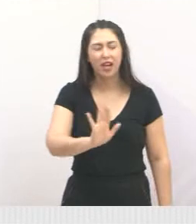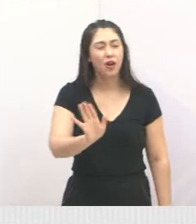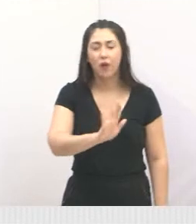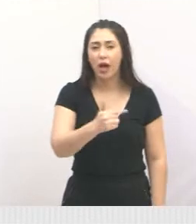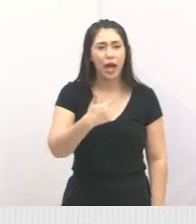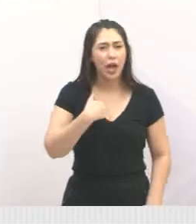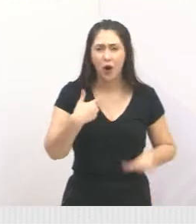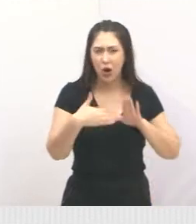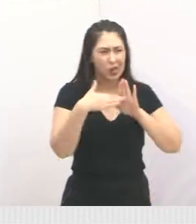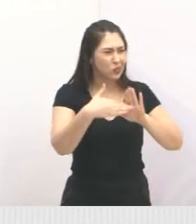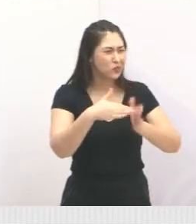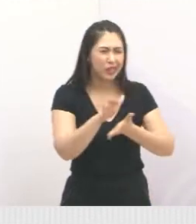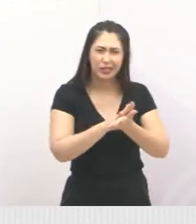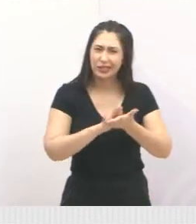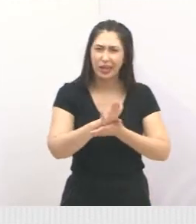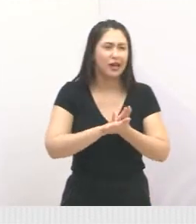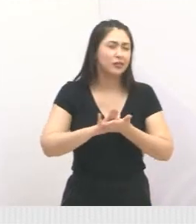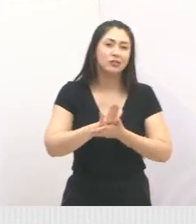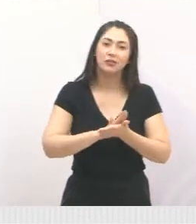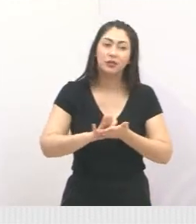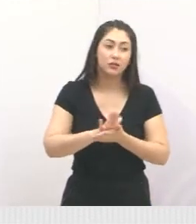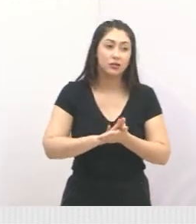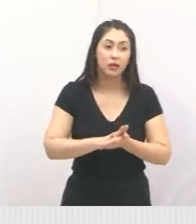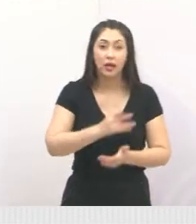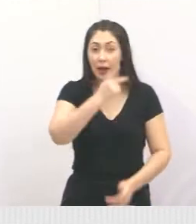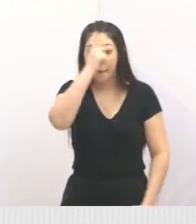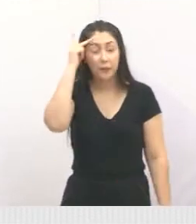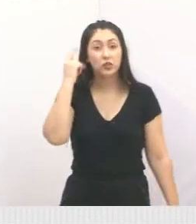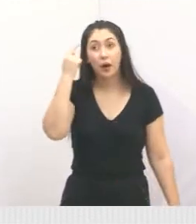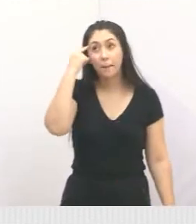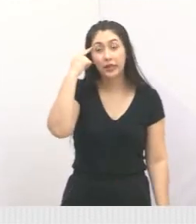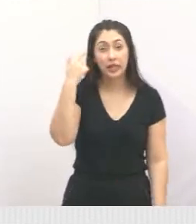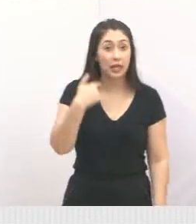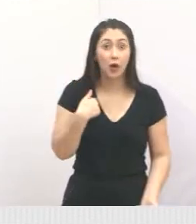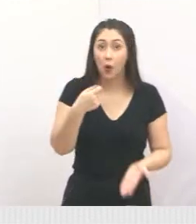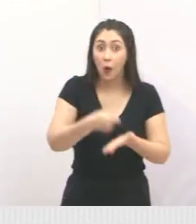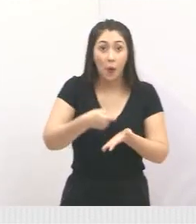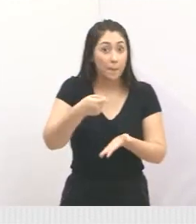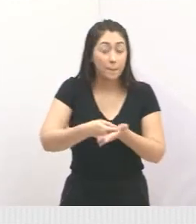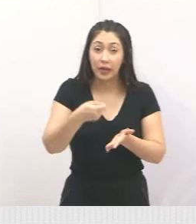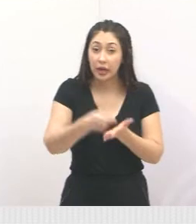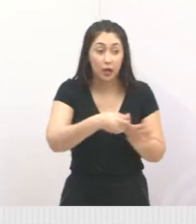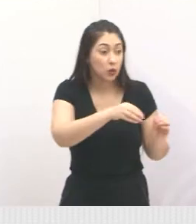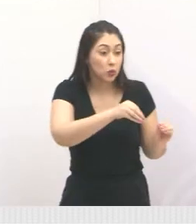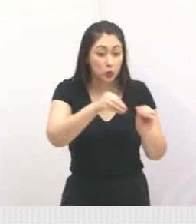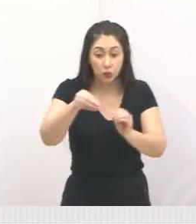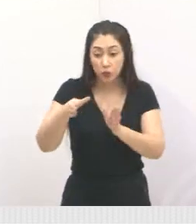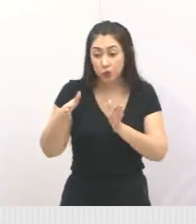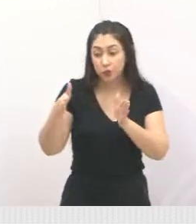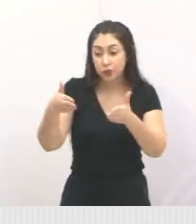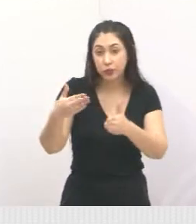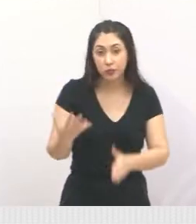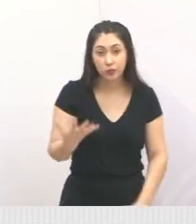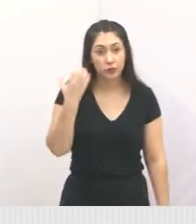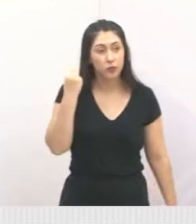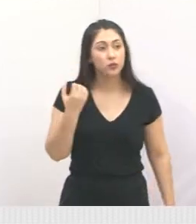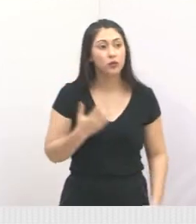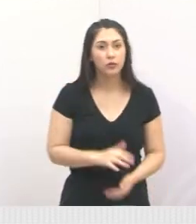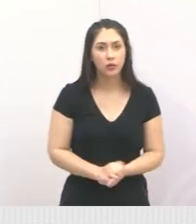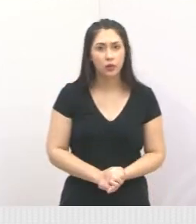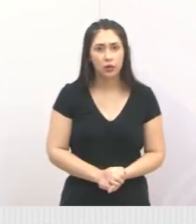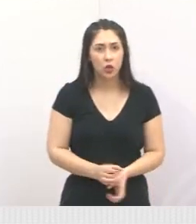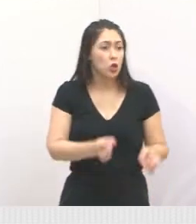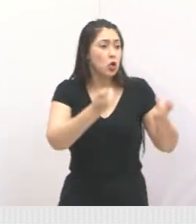Eu não vou mais dar atenção a esse tipo de coisa. E a pessoa ainda acha que eu tenho obrigação de direcionar o animal para adoção. Doa o seu